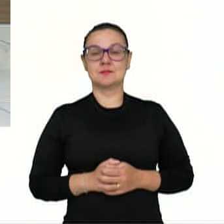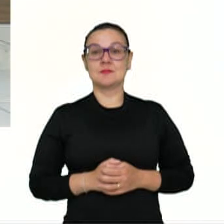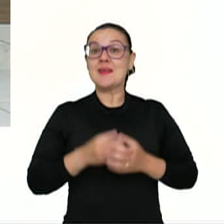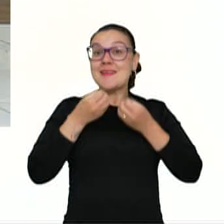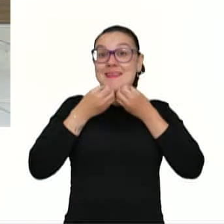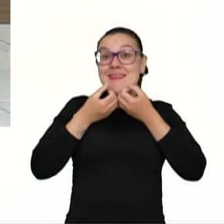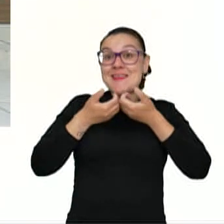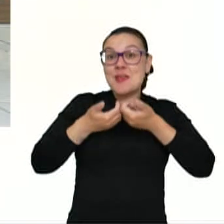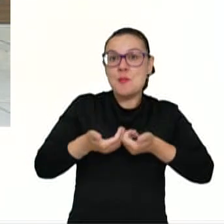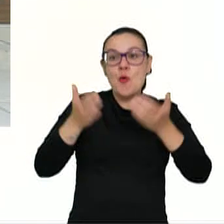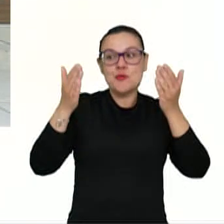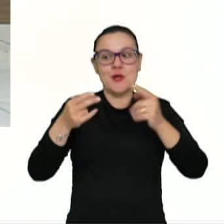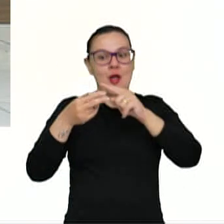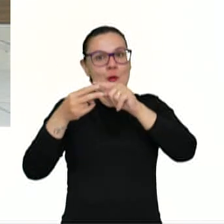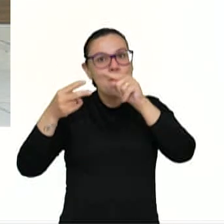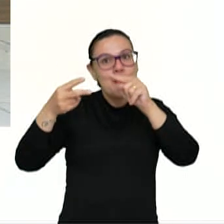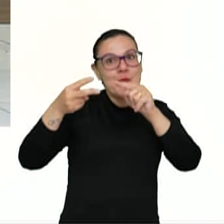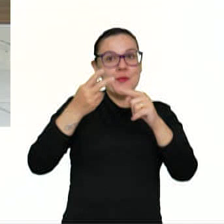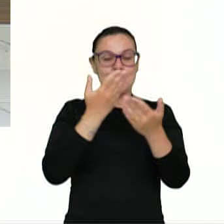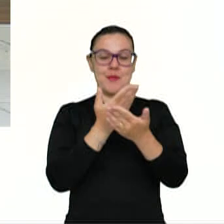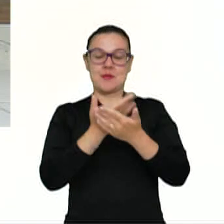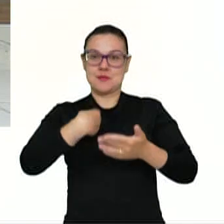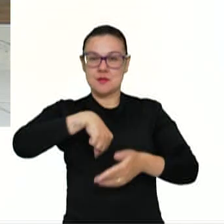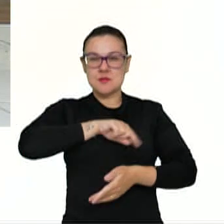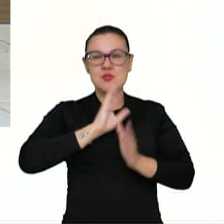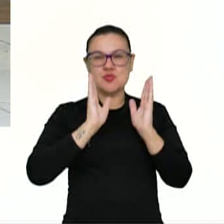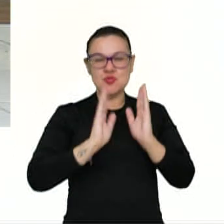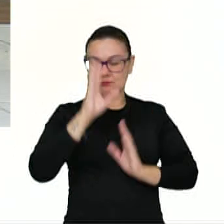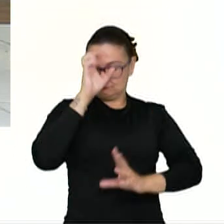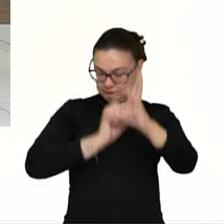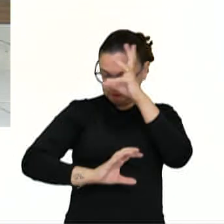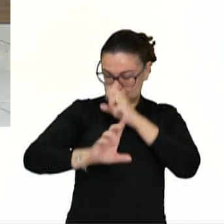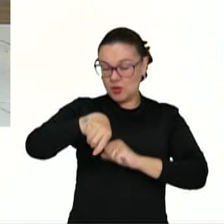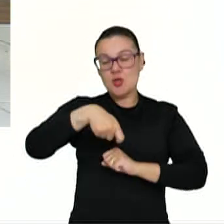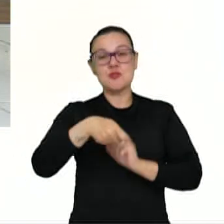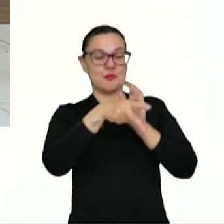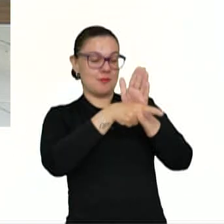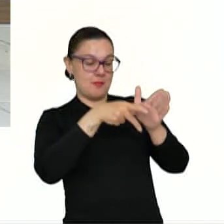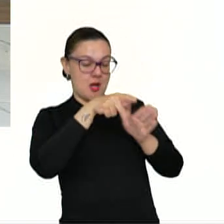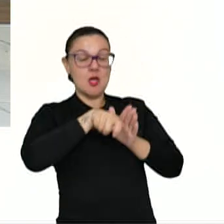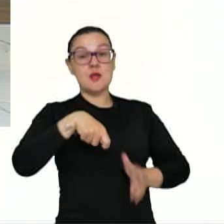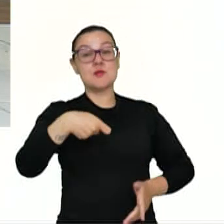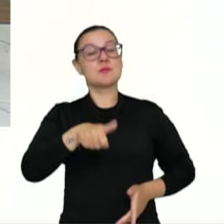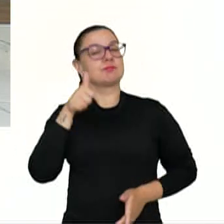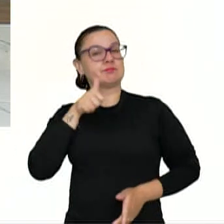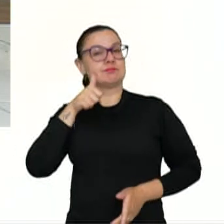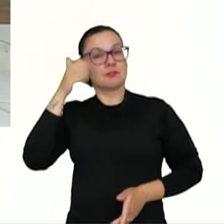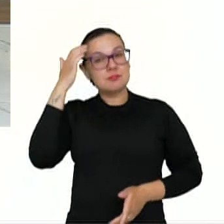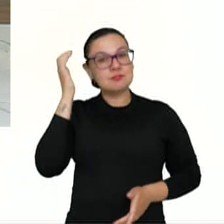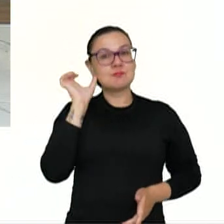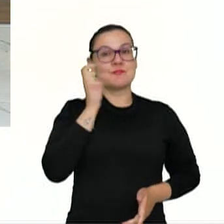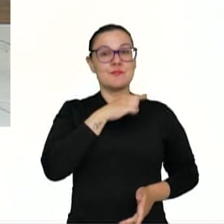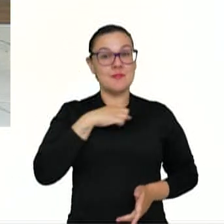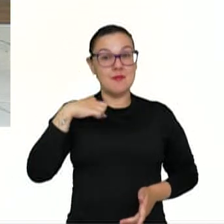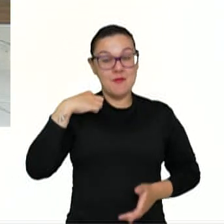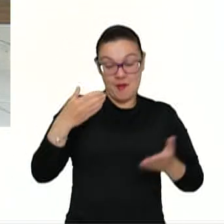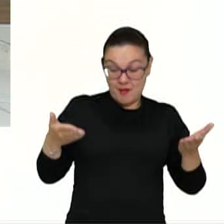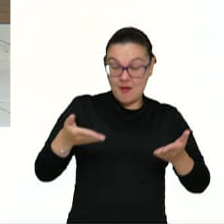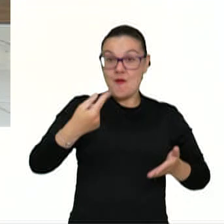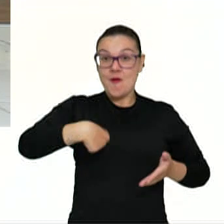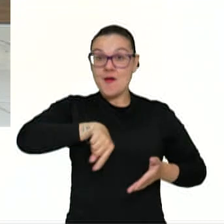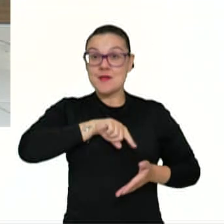Que bom, por duas aulas a gente já aprendeu tanta coisa sobre Paranaguá, sobre Júlia da Costa. E agora eu estou